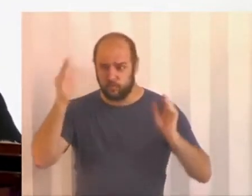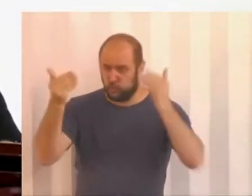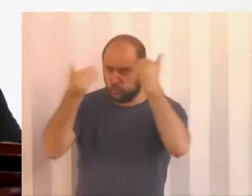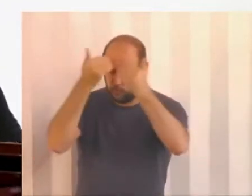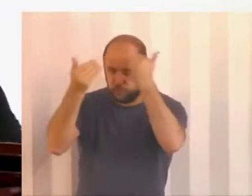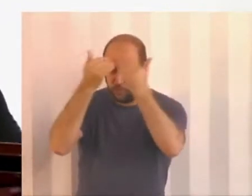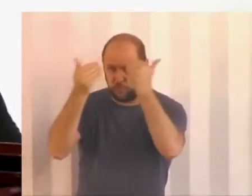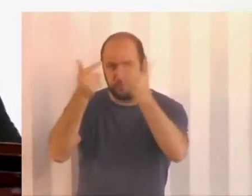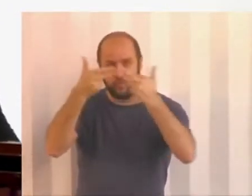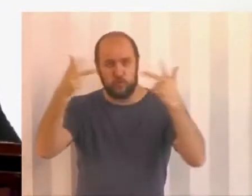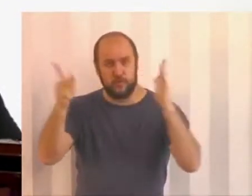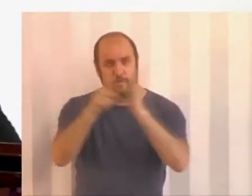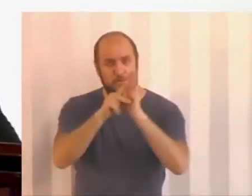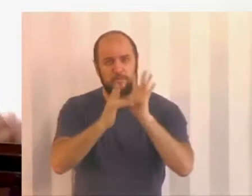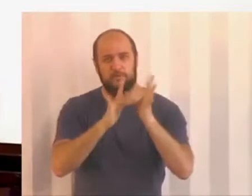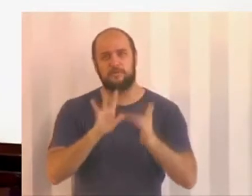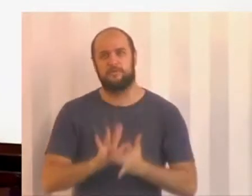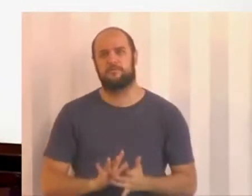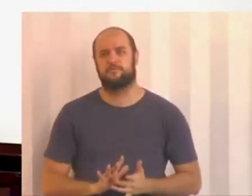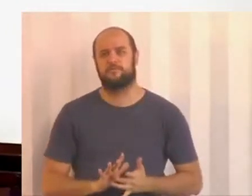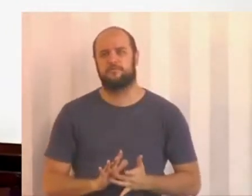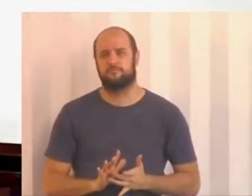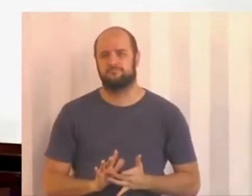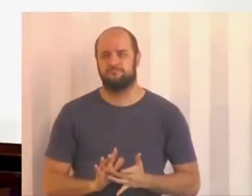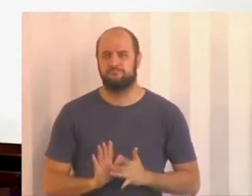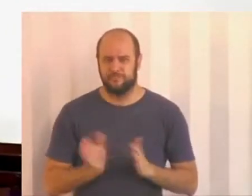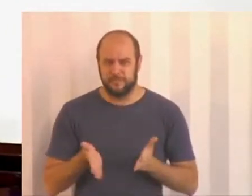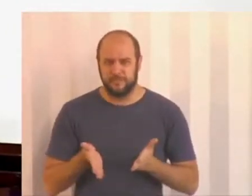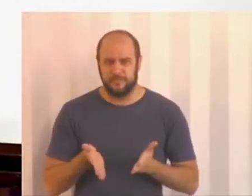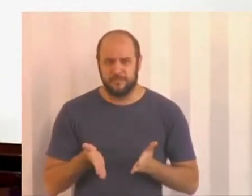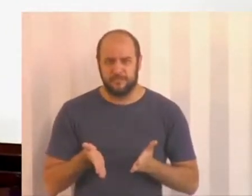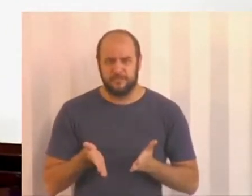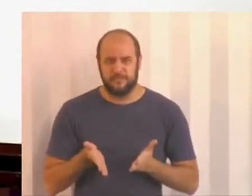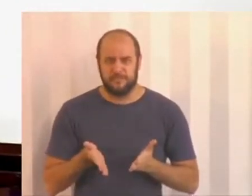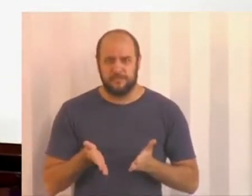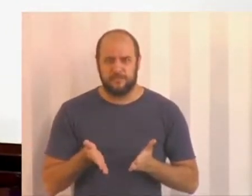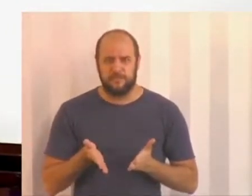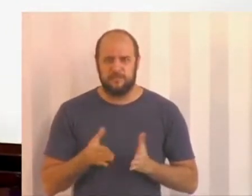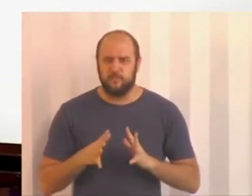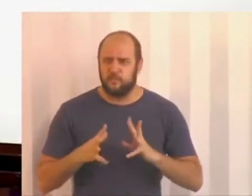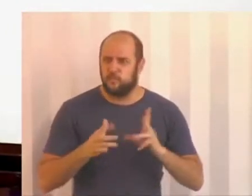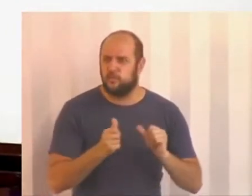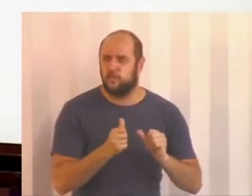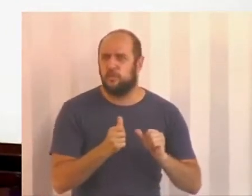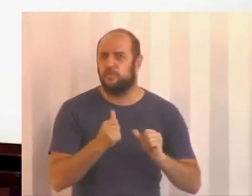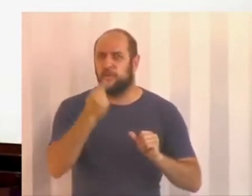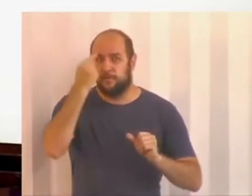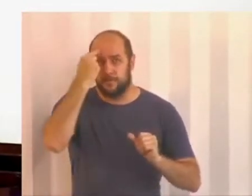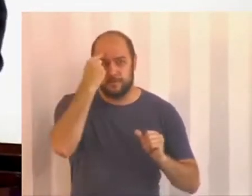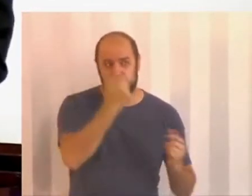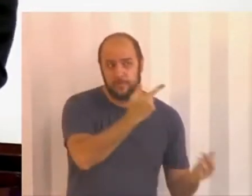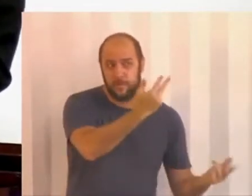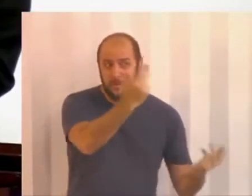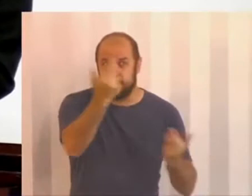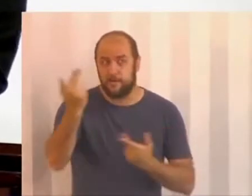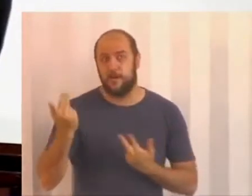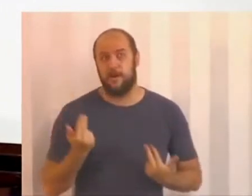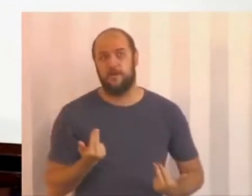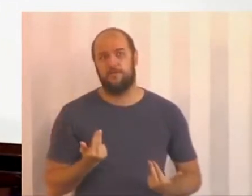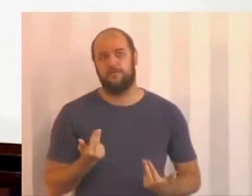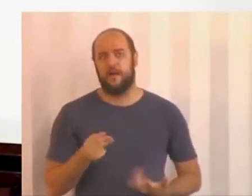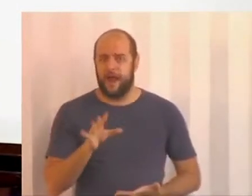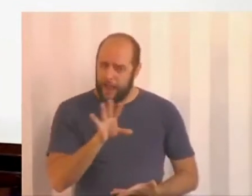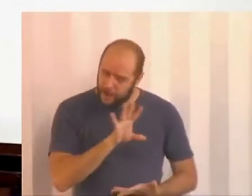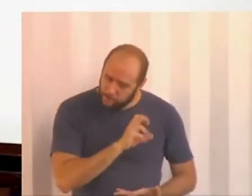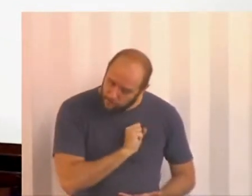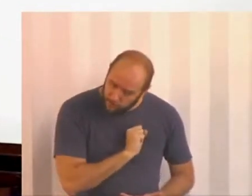Então, isso é pensar a mesma coisa. Depois ele vai dizer: tenhais o mesmo